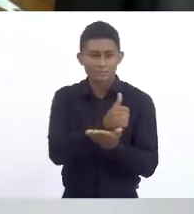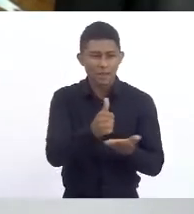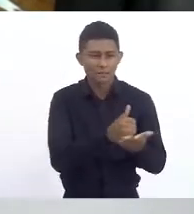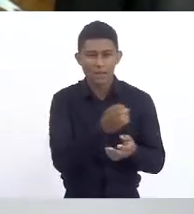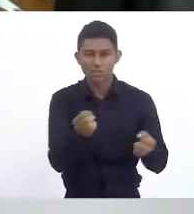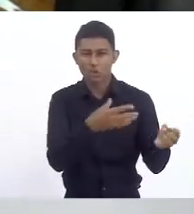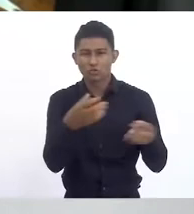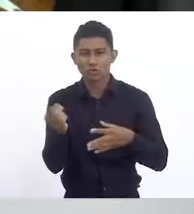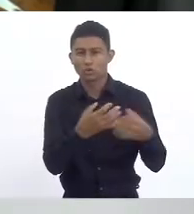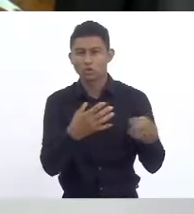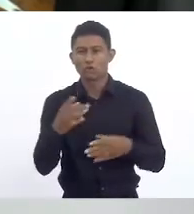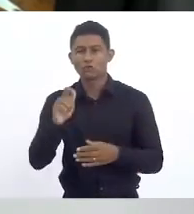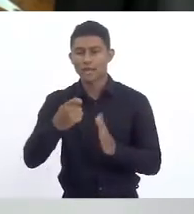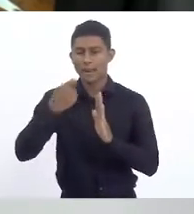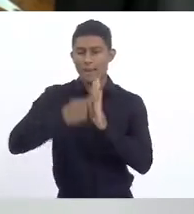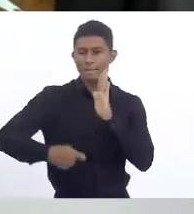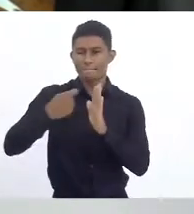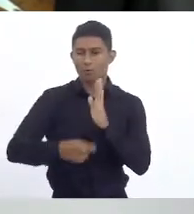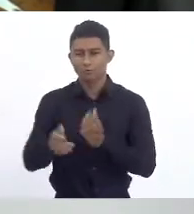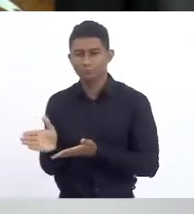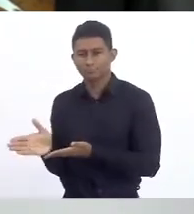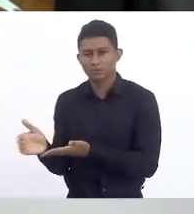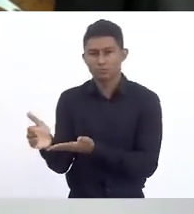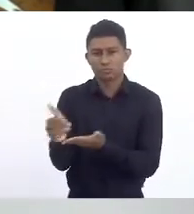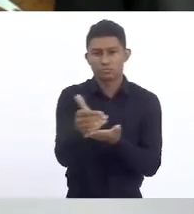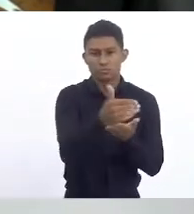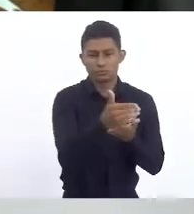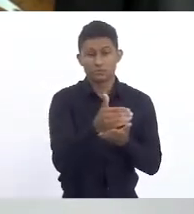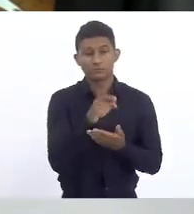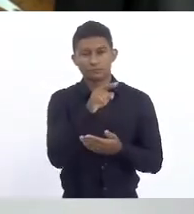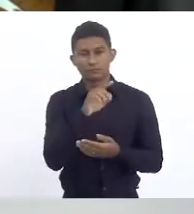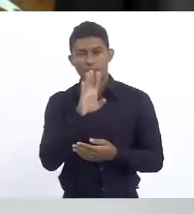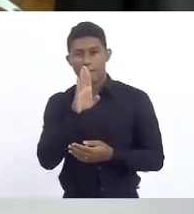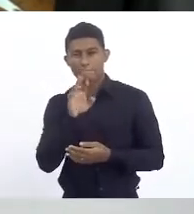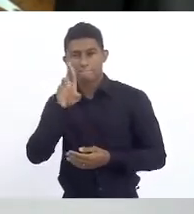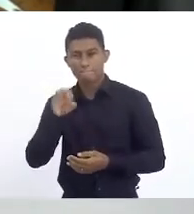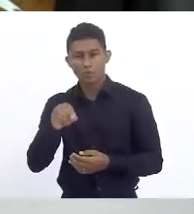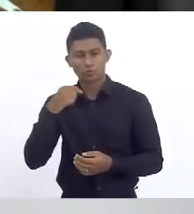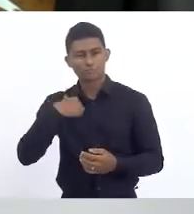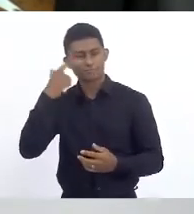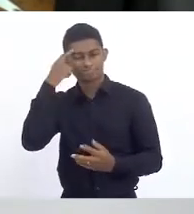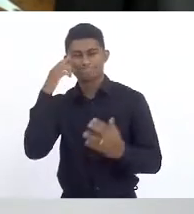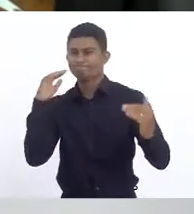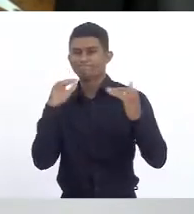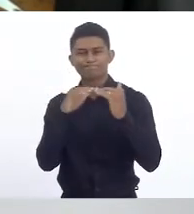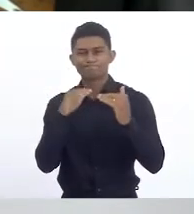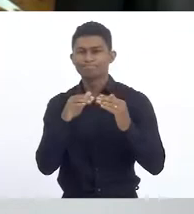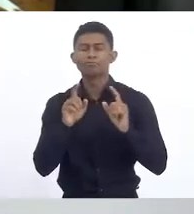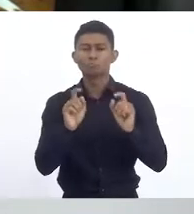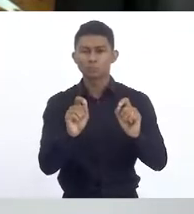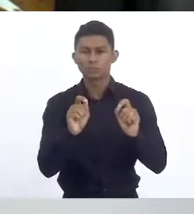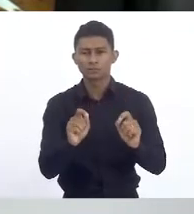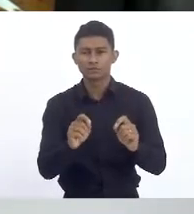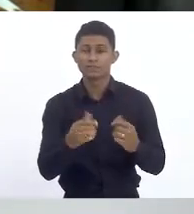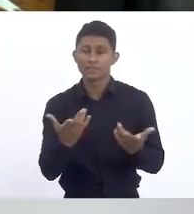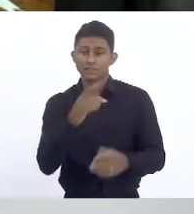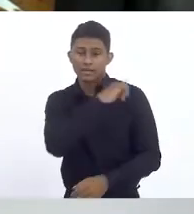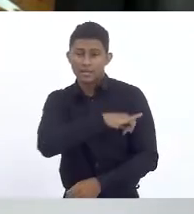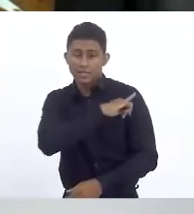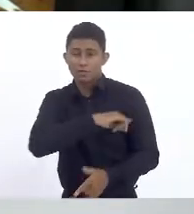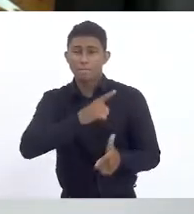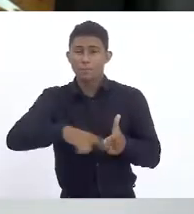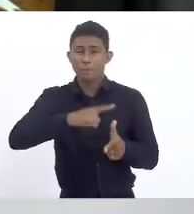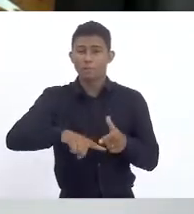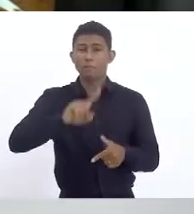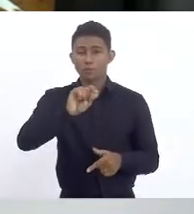de impostos, né? Concordo plenamente com o Bruno da questão de que o problema do Estado do Rio de Janeiro é de